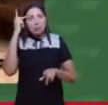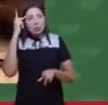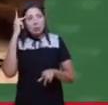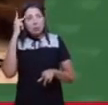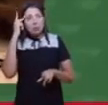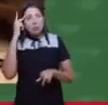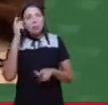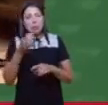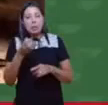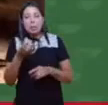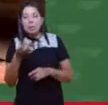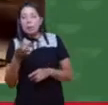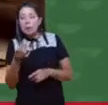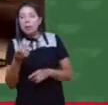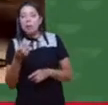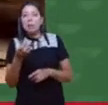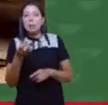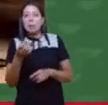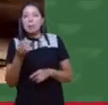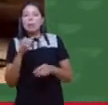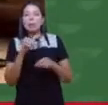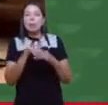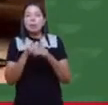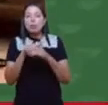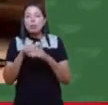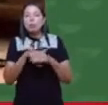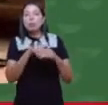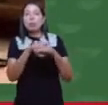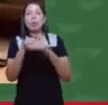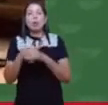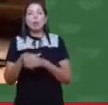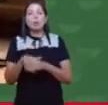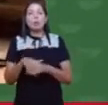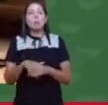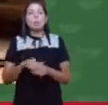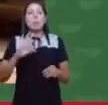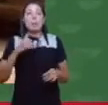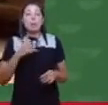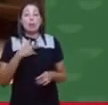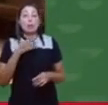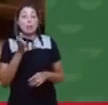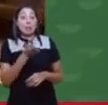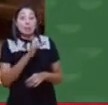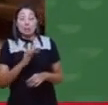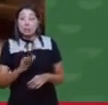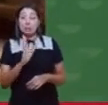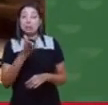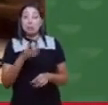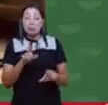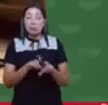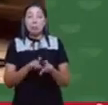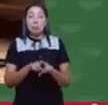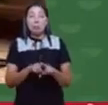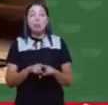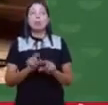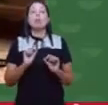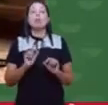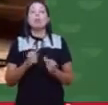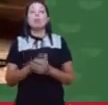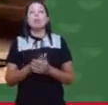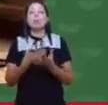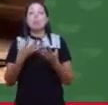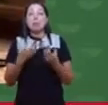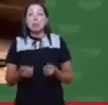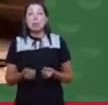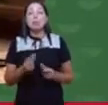que contam manualmente este voto. Nós eliminamos isso com a